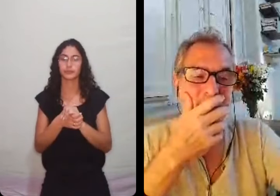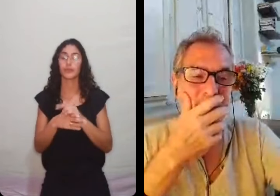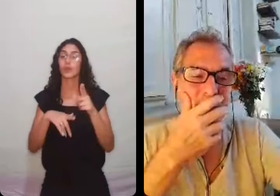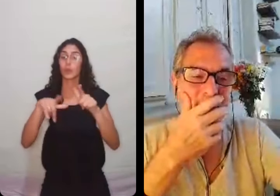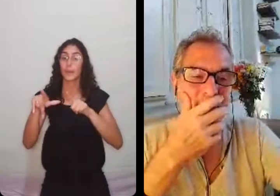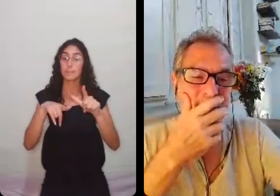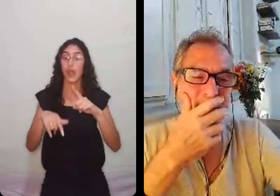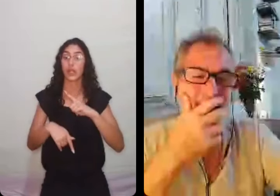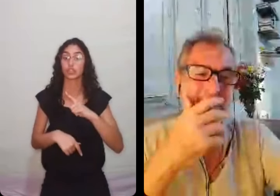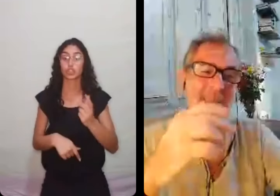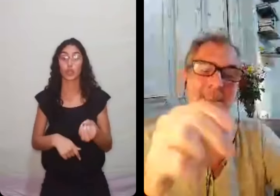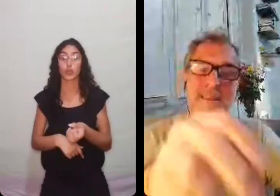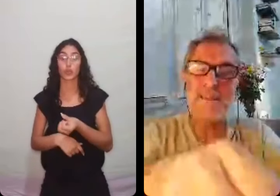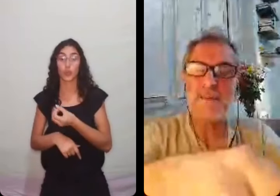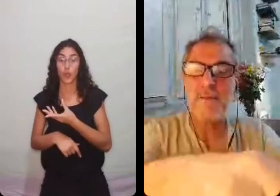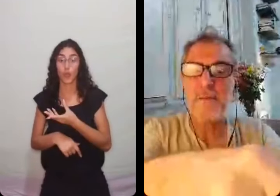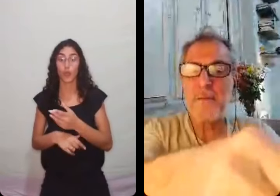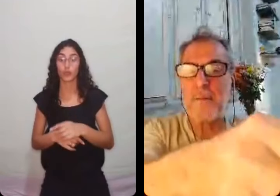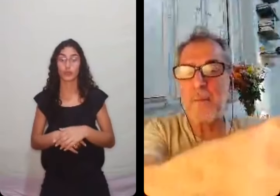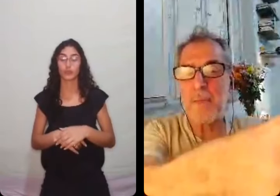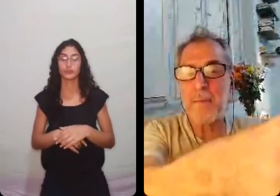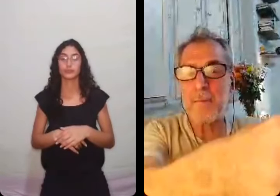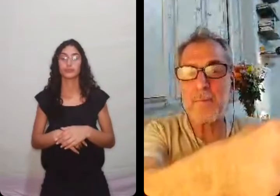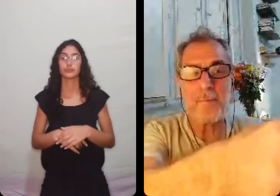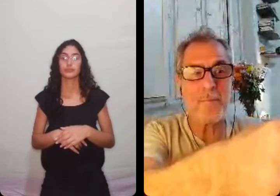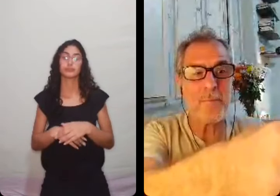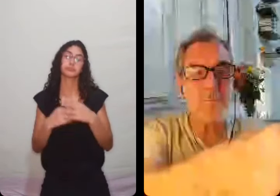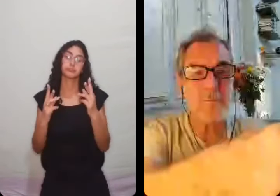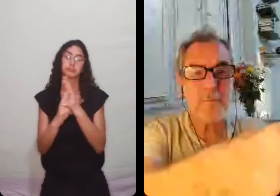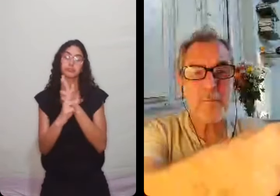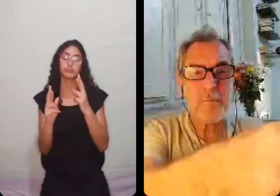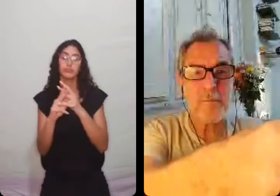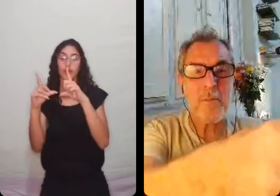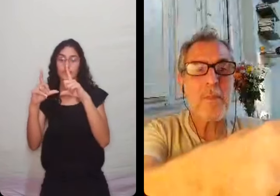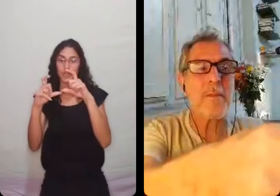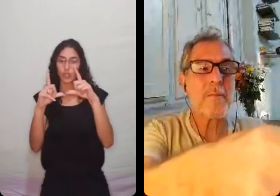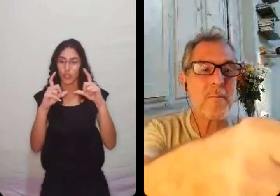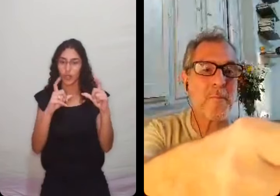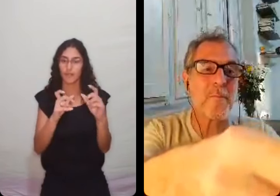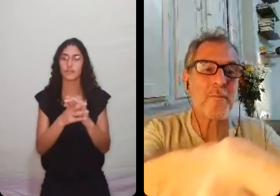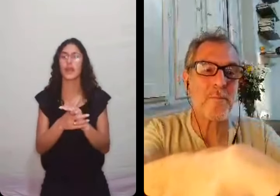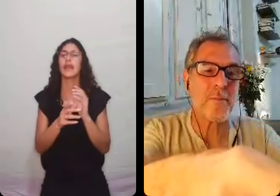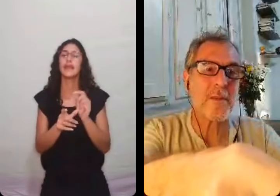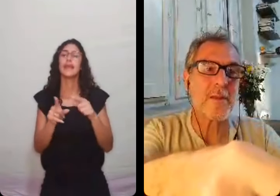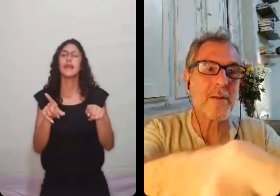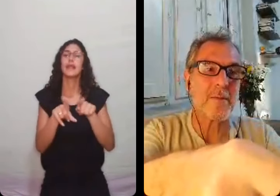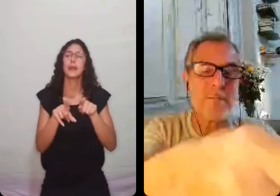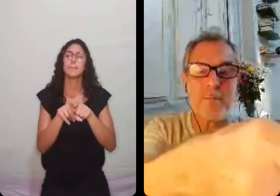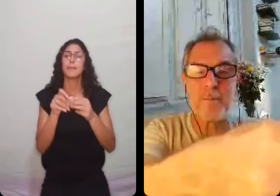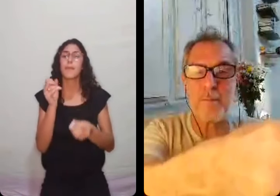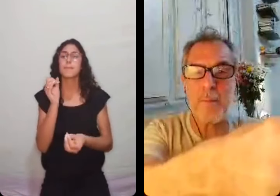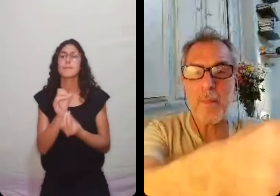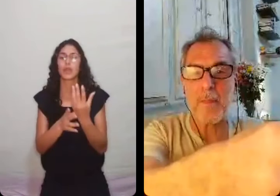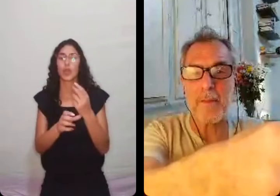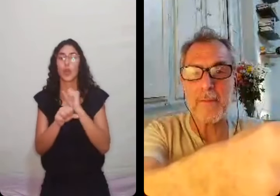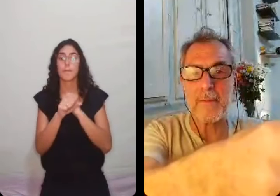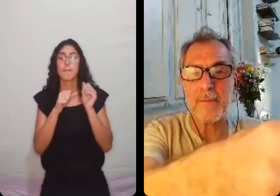trabalho. E ela disse que foi na relação com a fotografia e que ele surge na pandemia